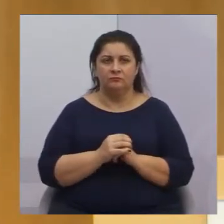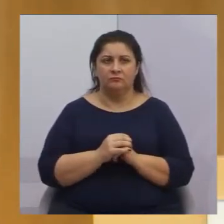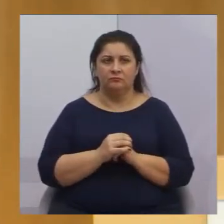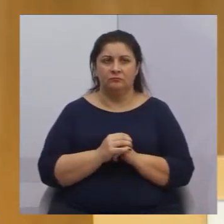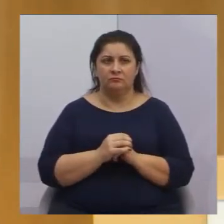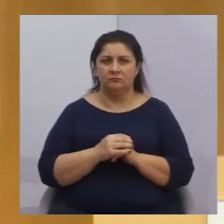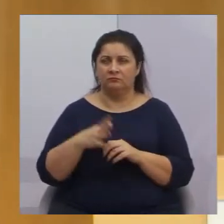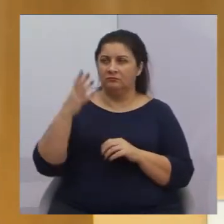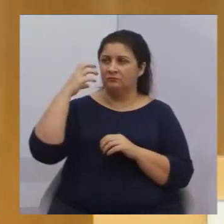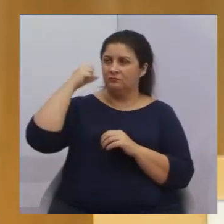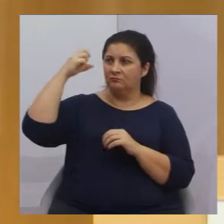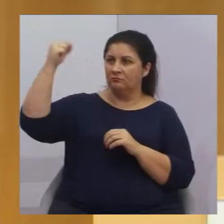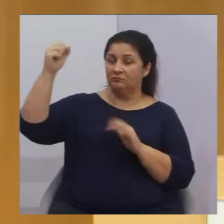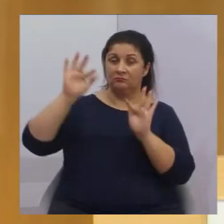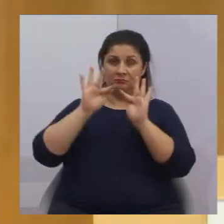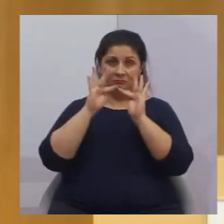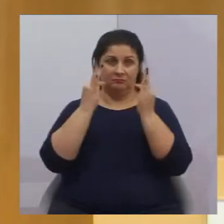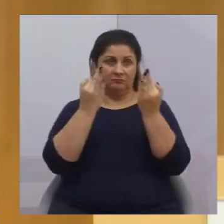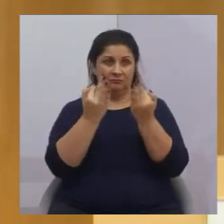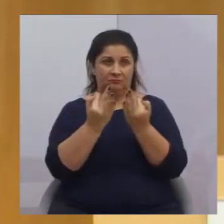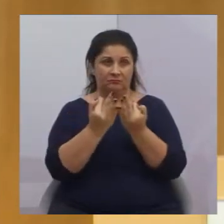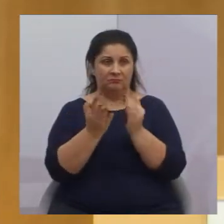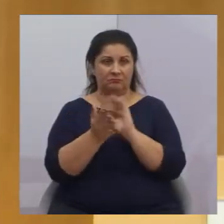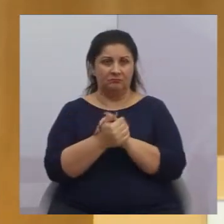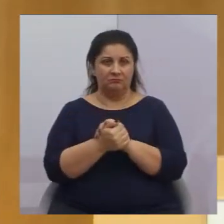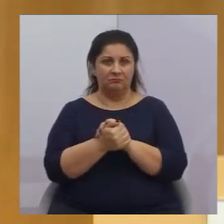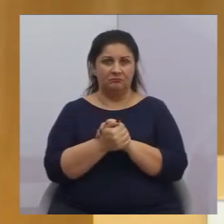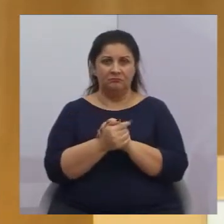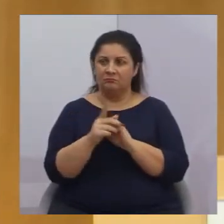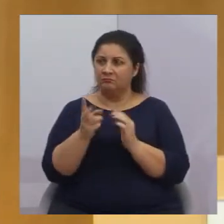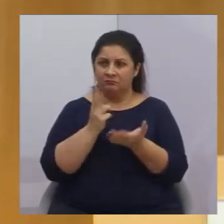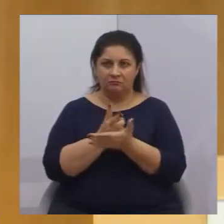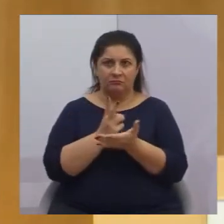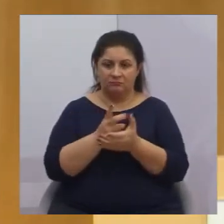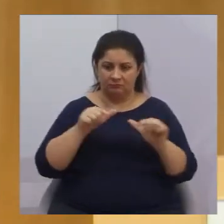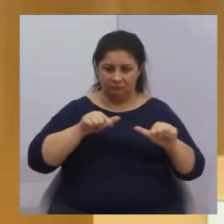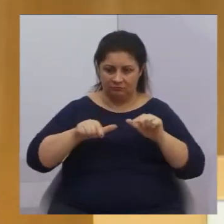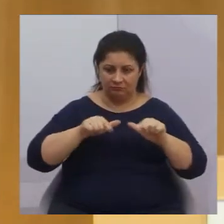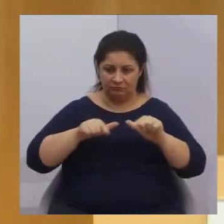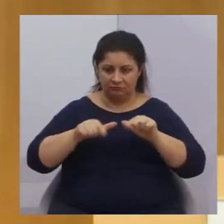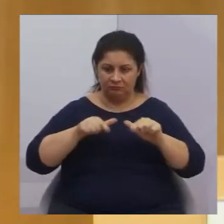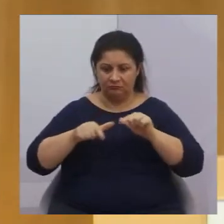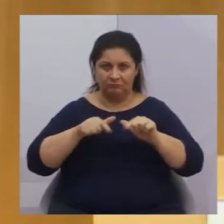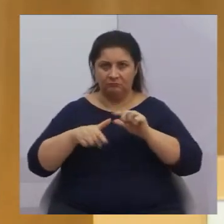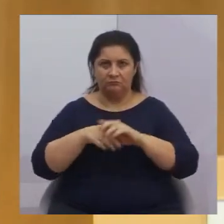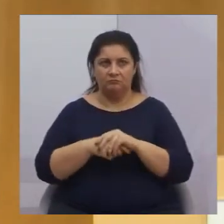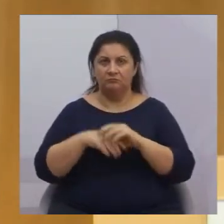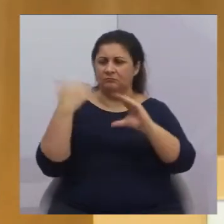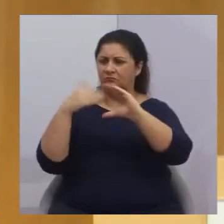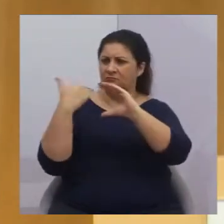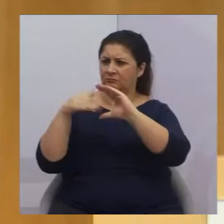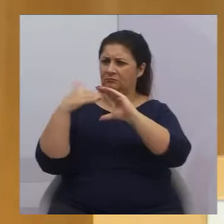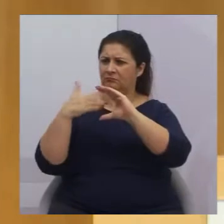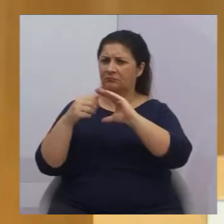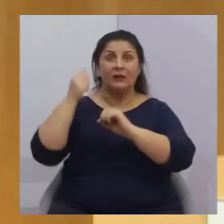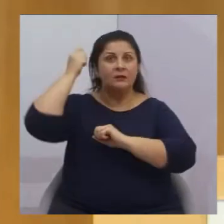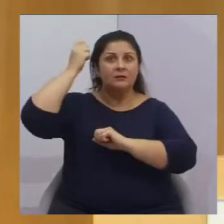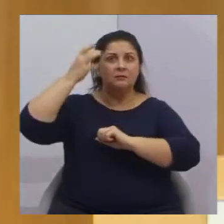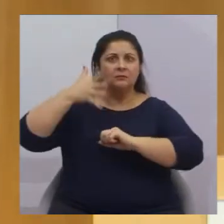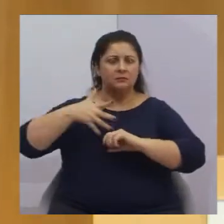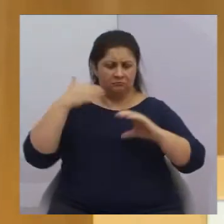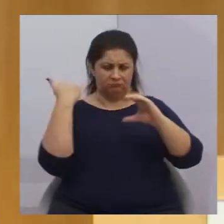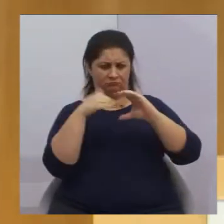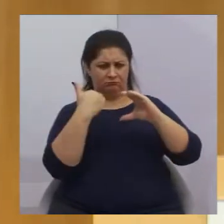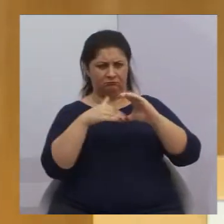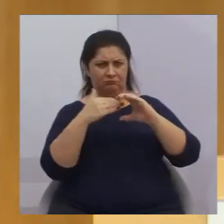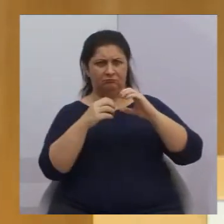vai viajar com a família, por exemplo, não desliga o computador, manda e-mail, acorda de madrugada, manda